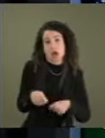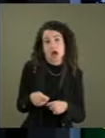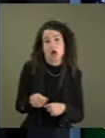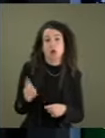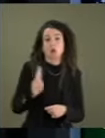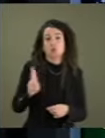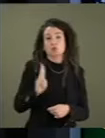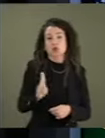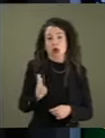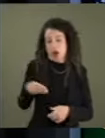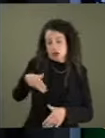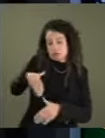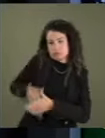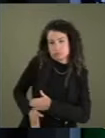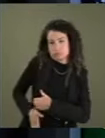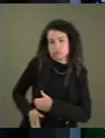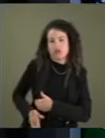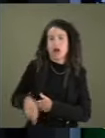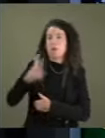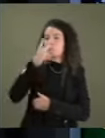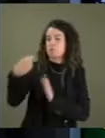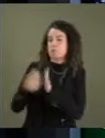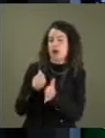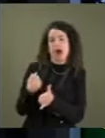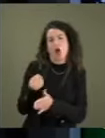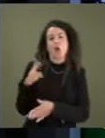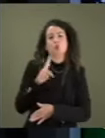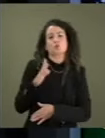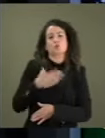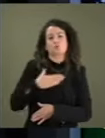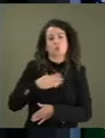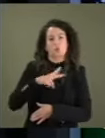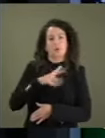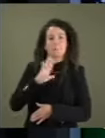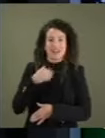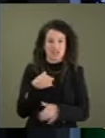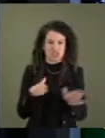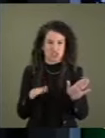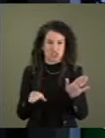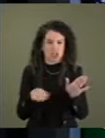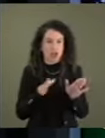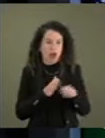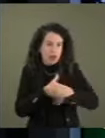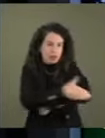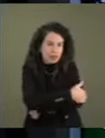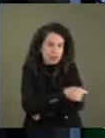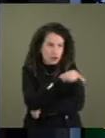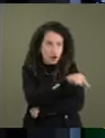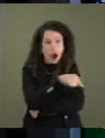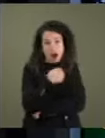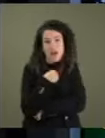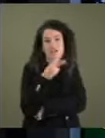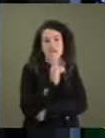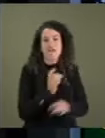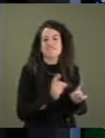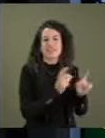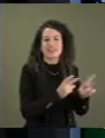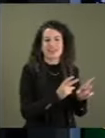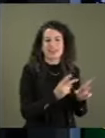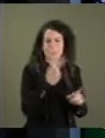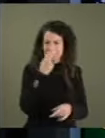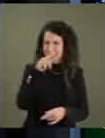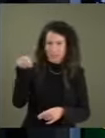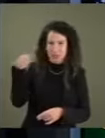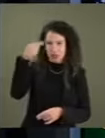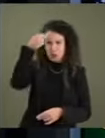não, isso aqui é para consumo pessoal, só que chega, vira a esquina e vai vender. Será que eles não pensam nisso? O que está por trás